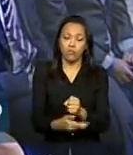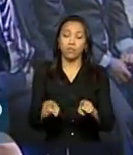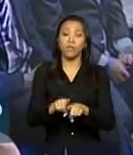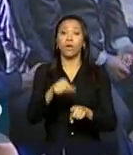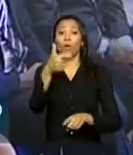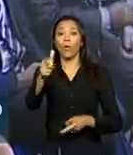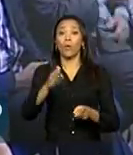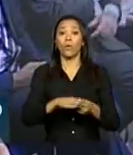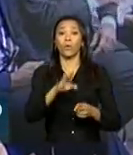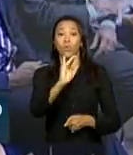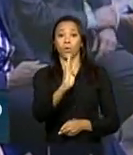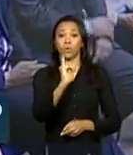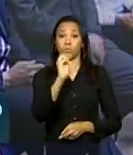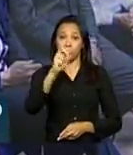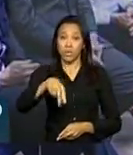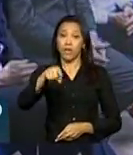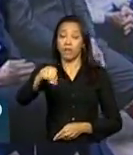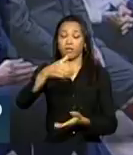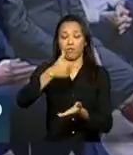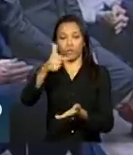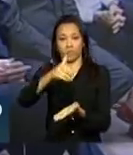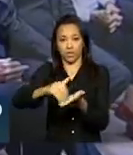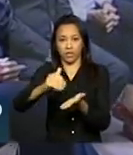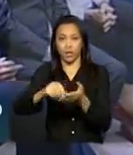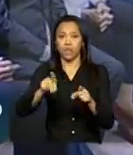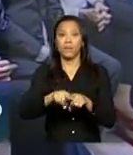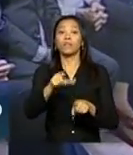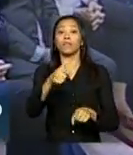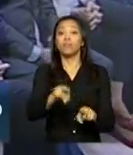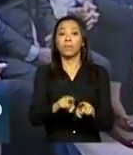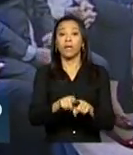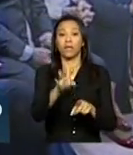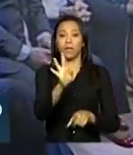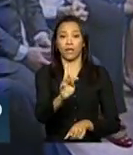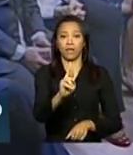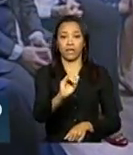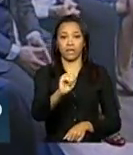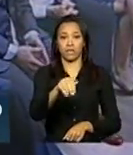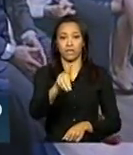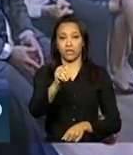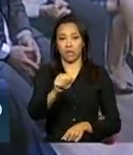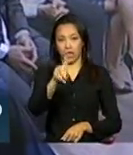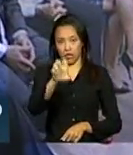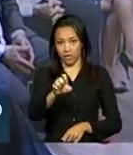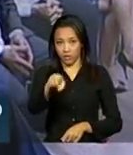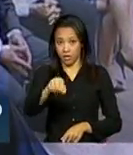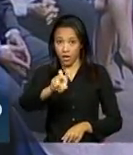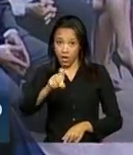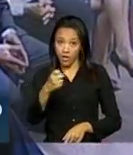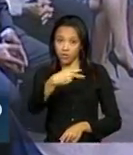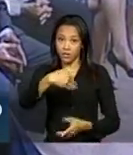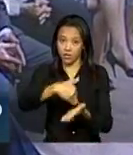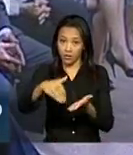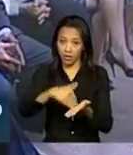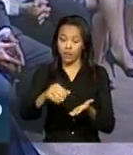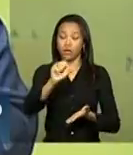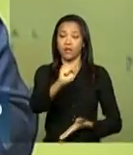Marques, secretário da SASE, Alessio Trindade, ex-secretário da CETEC, cumprimentar aqui